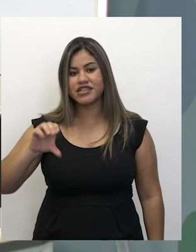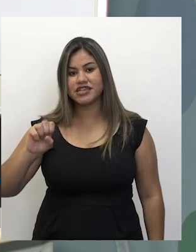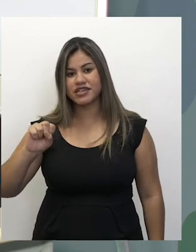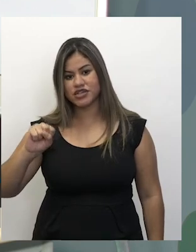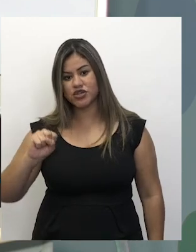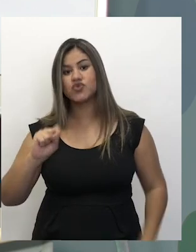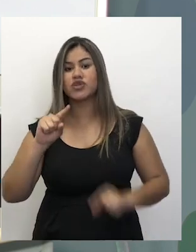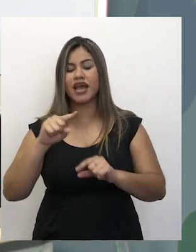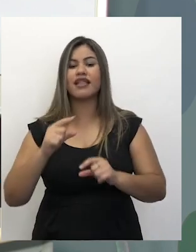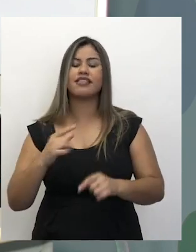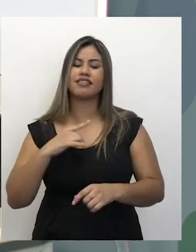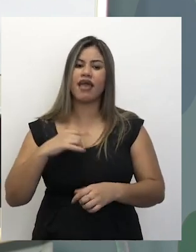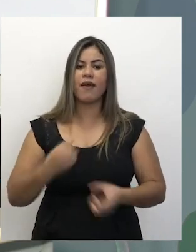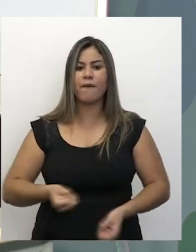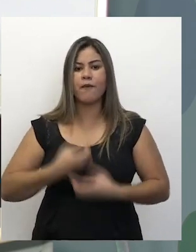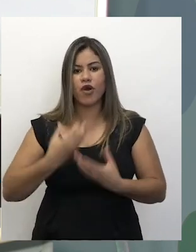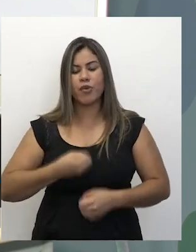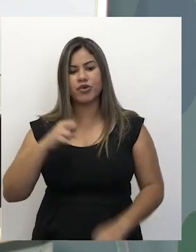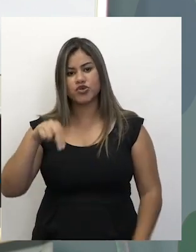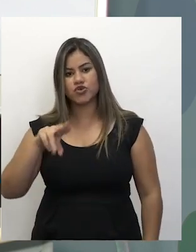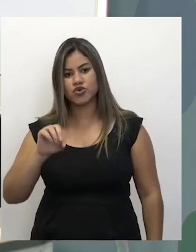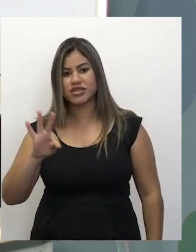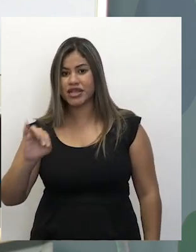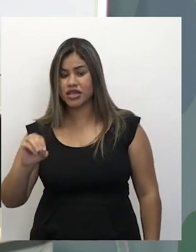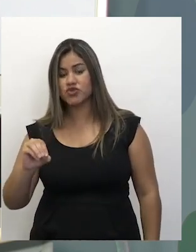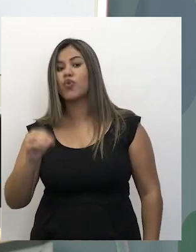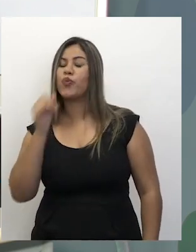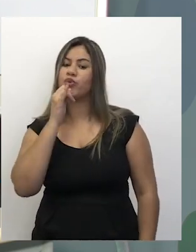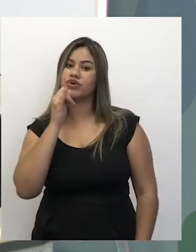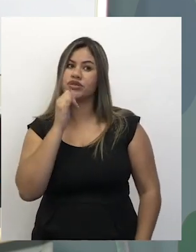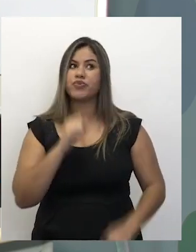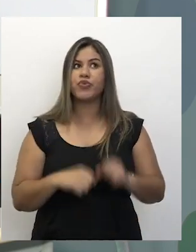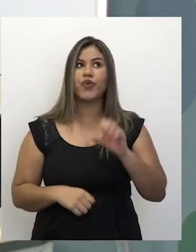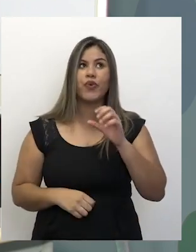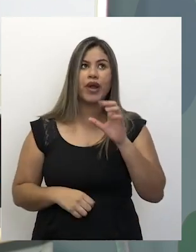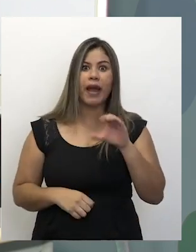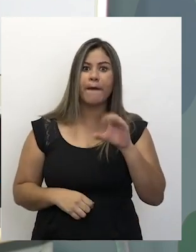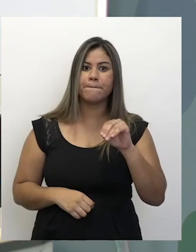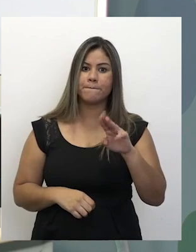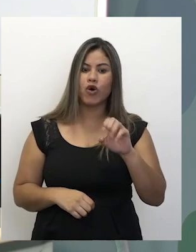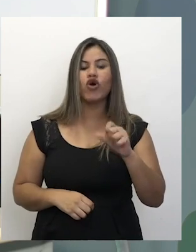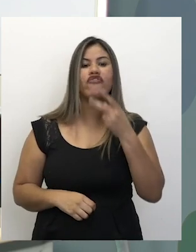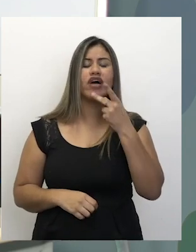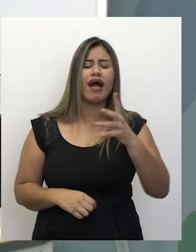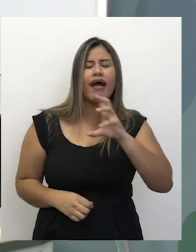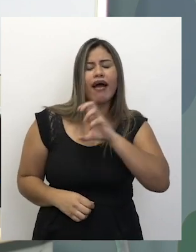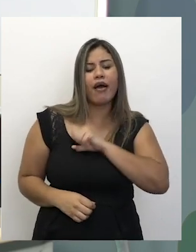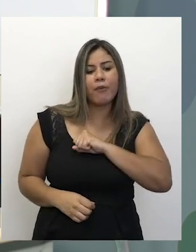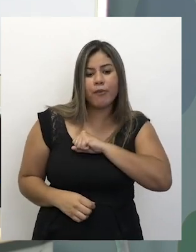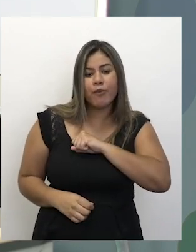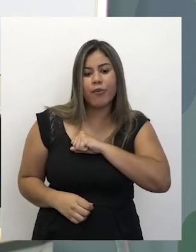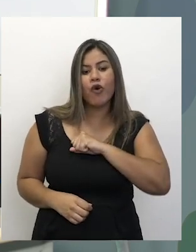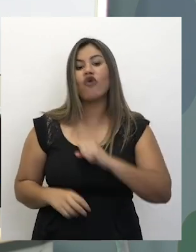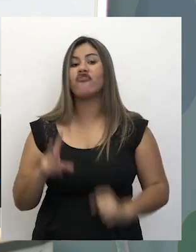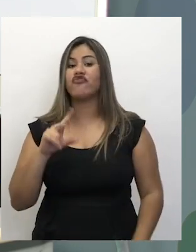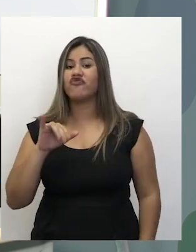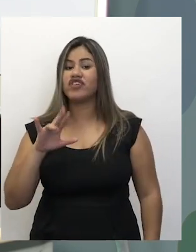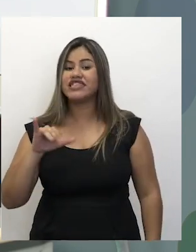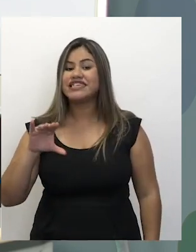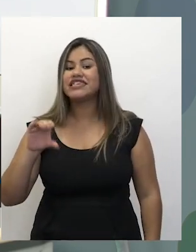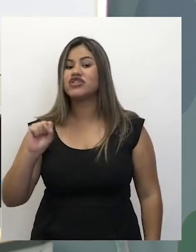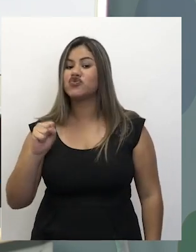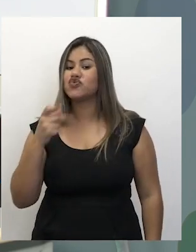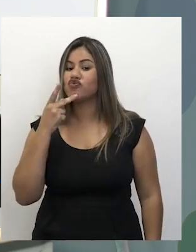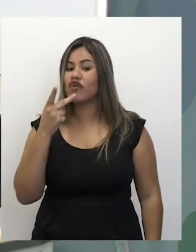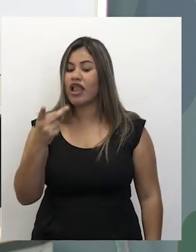ele usava o soneto igual Camões o Camões falava do amor uma coisa Posso já dá para vocês é que ele demorar ele falava assim